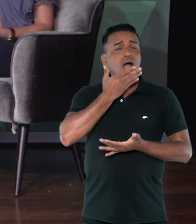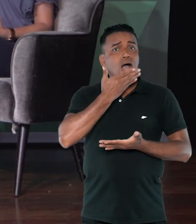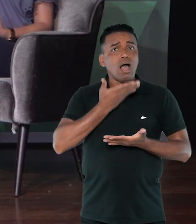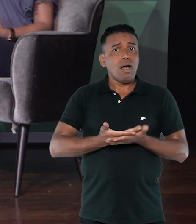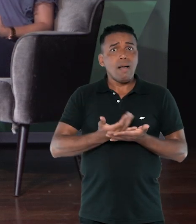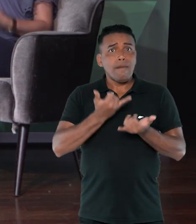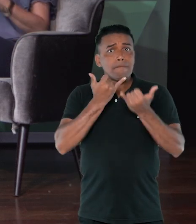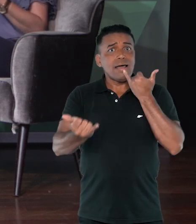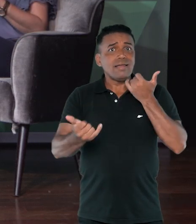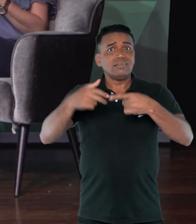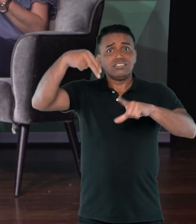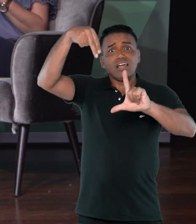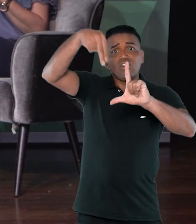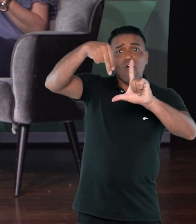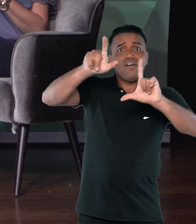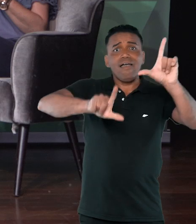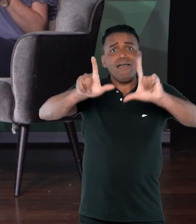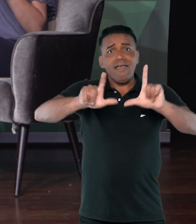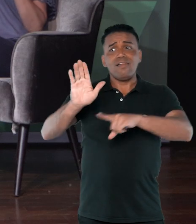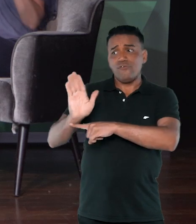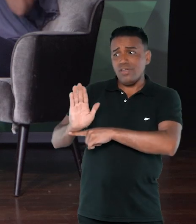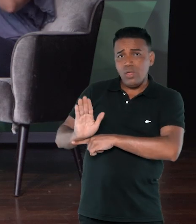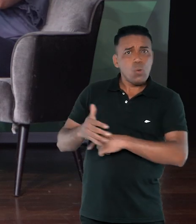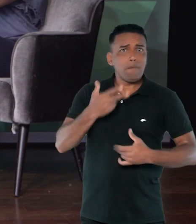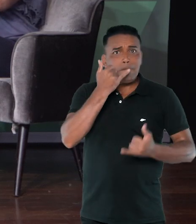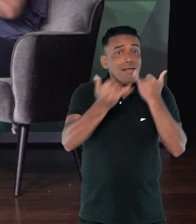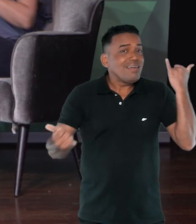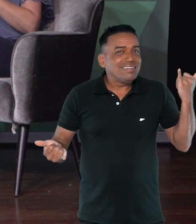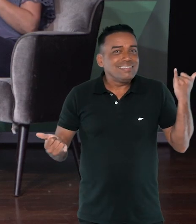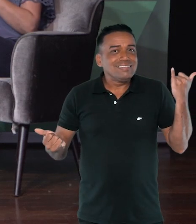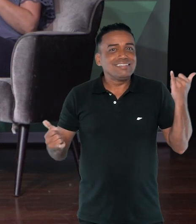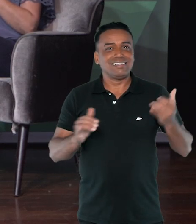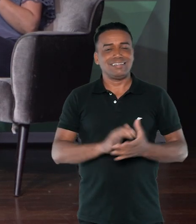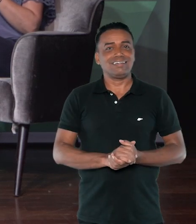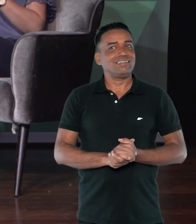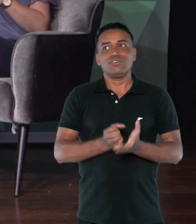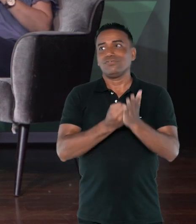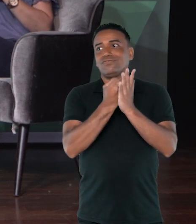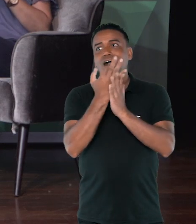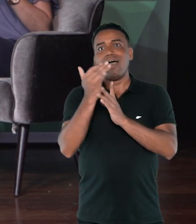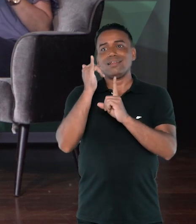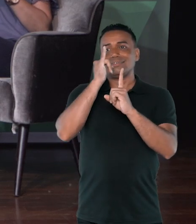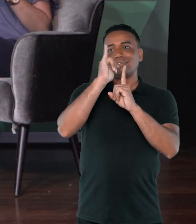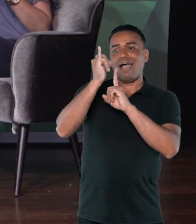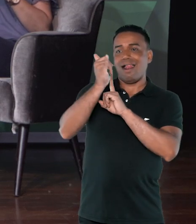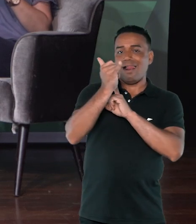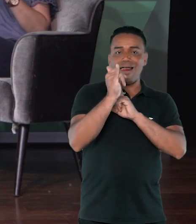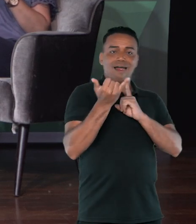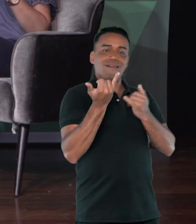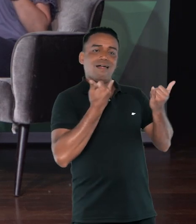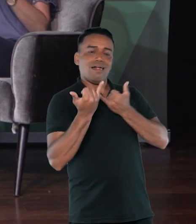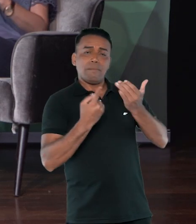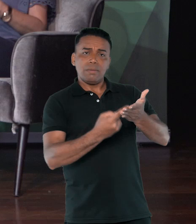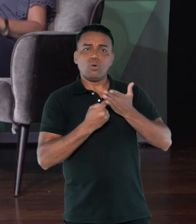filme. E, ao mesmo tempo, assim, tantas narrativas me mostraram que, assim, aquela expressão, né,